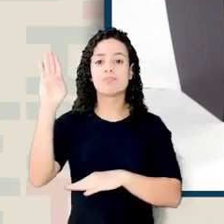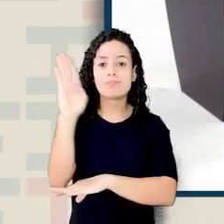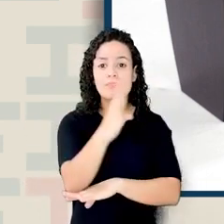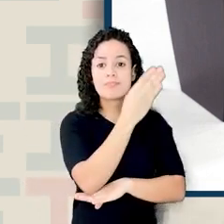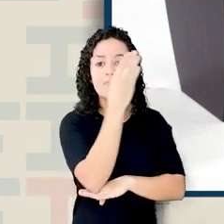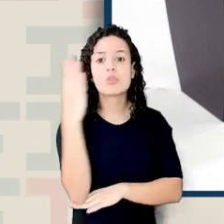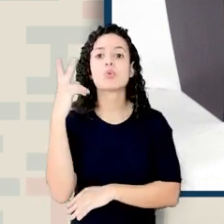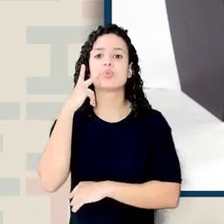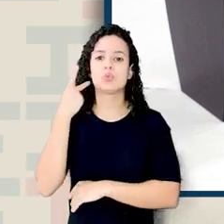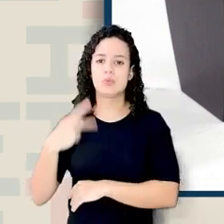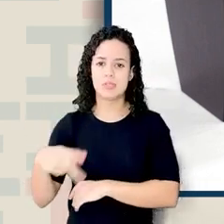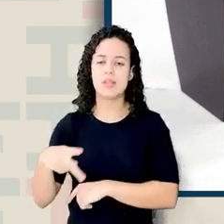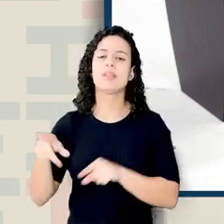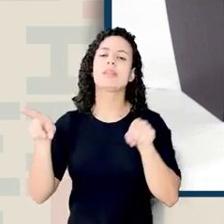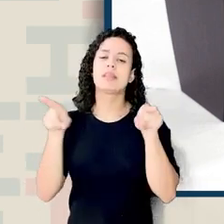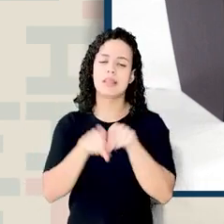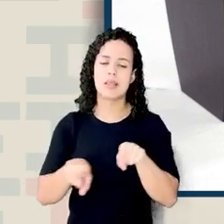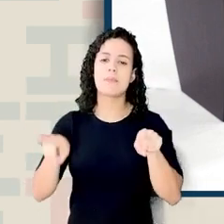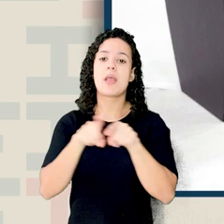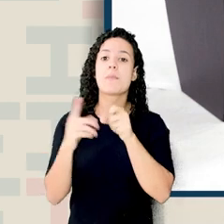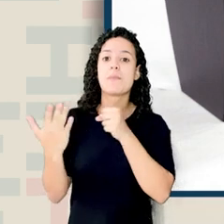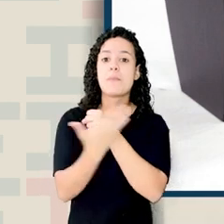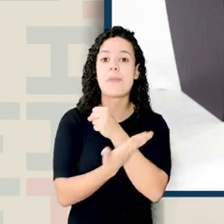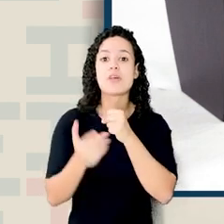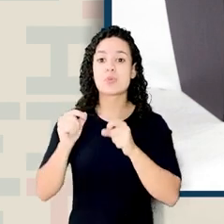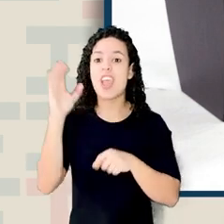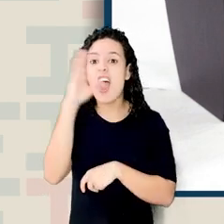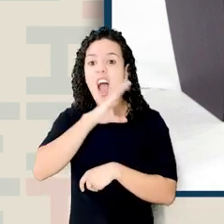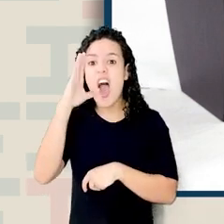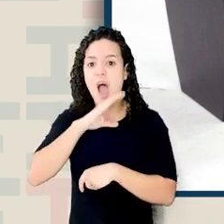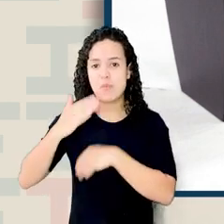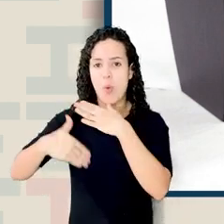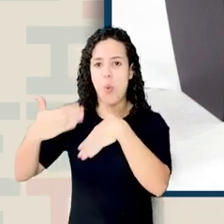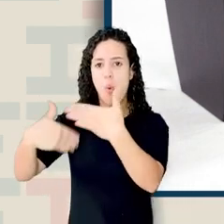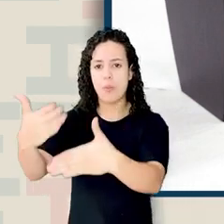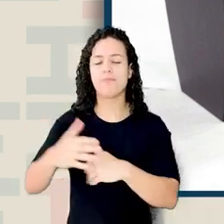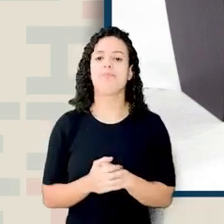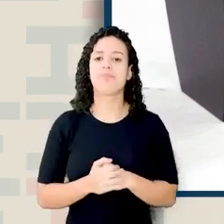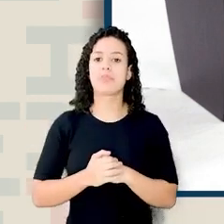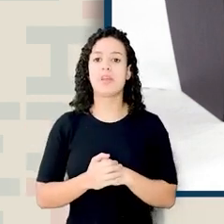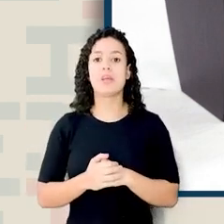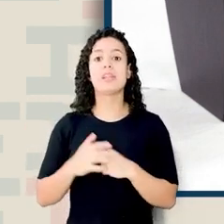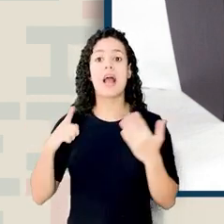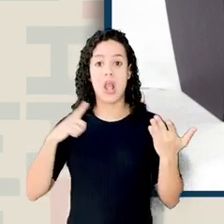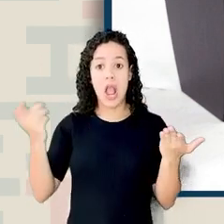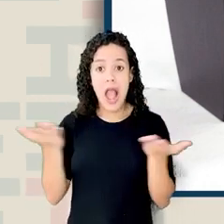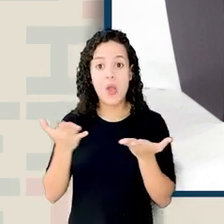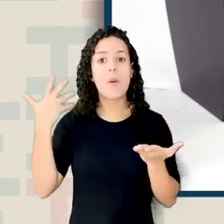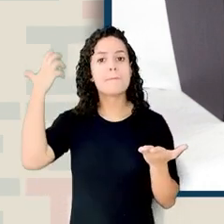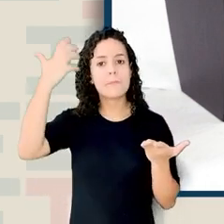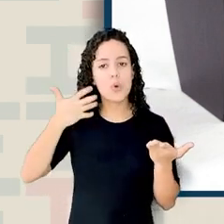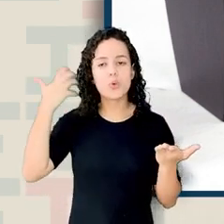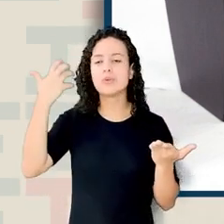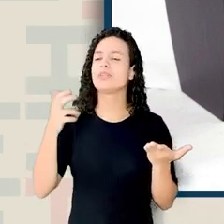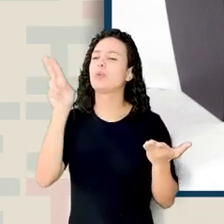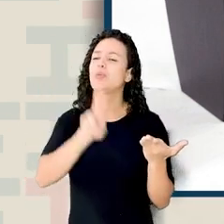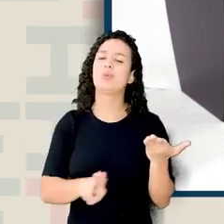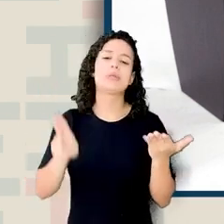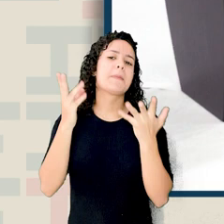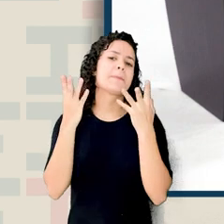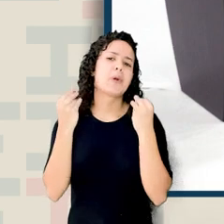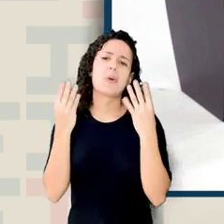cearense também se baseava num andamento mais acelerado. Vou trazer aqui uma loa que é muito tocada,